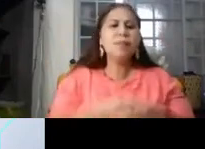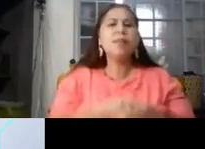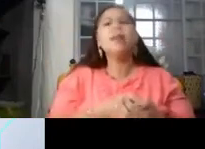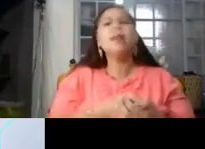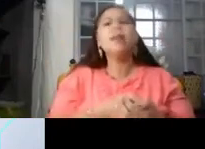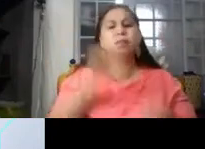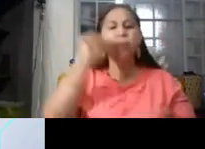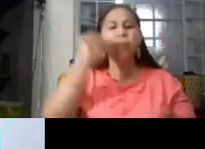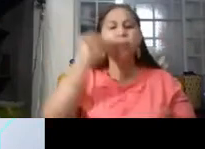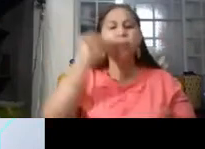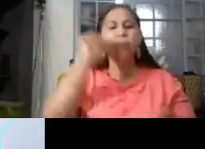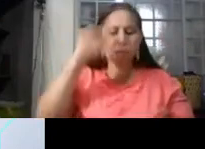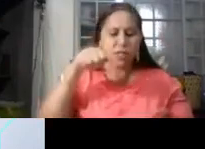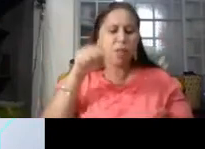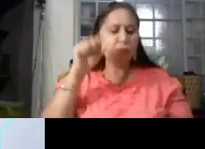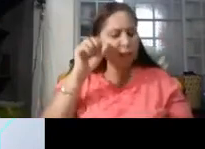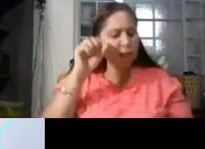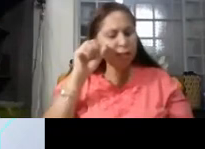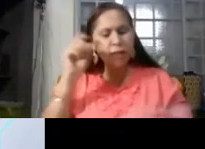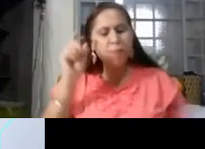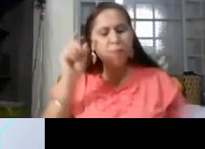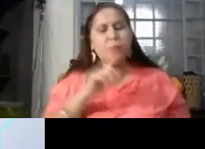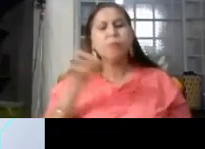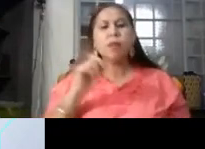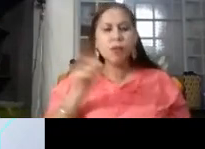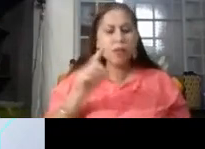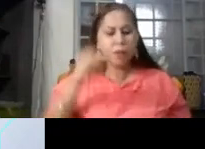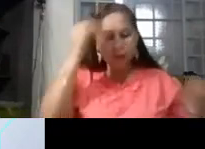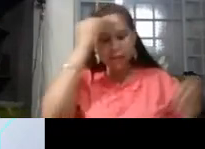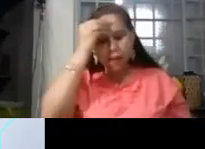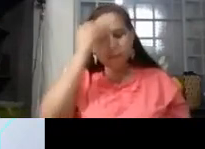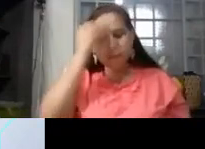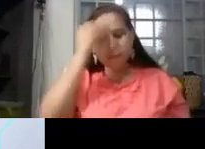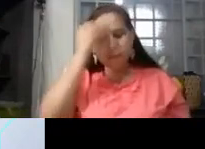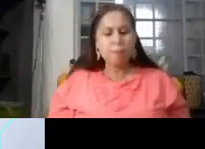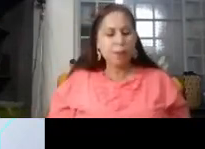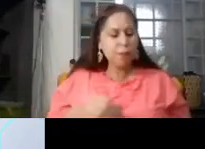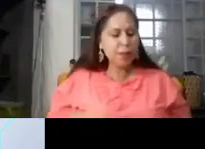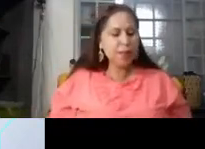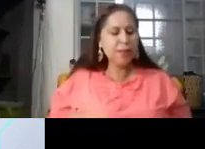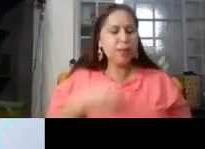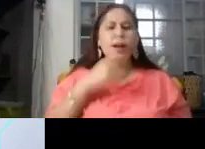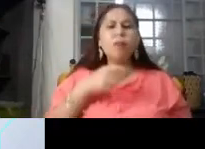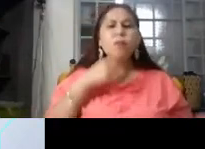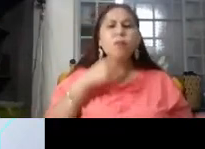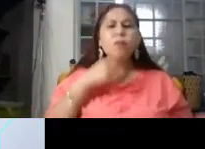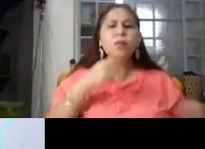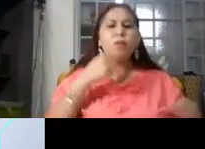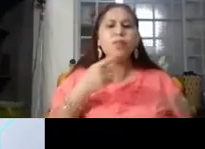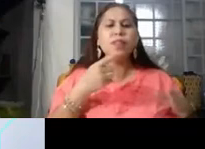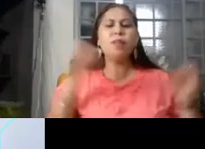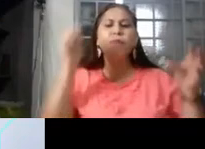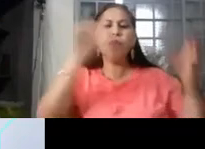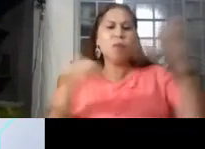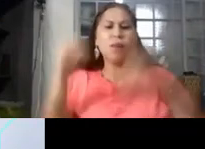tenha uma resposta, geralmente sim ou não, para ficar bem compreendido. Alguma